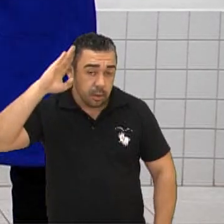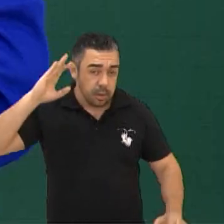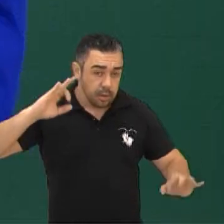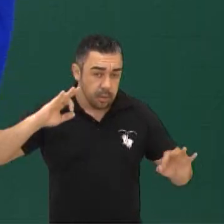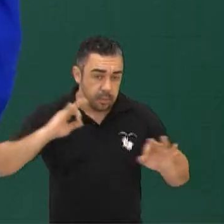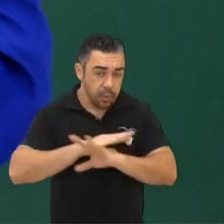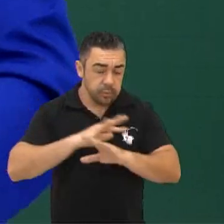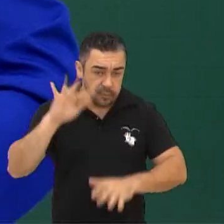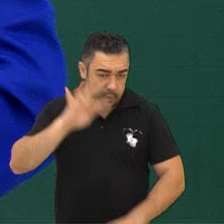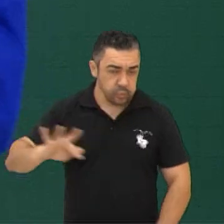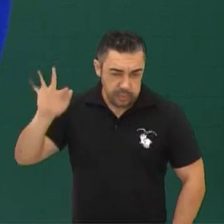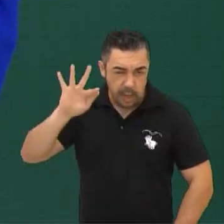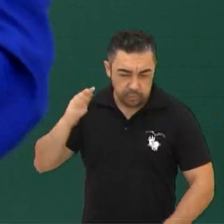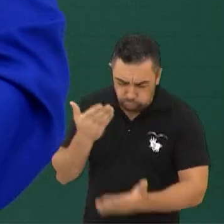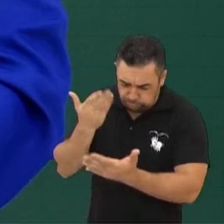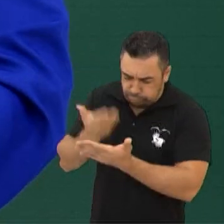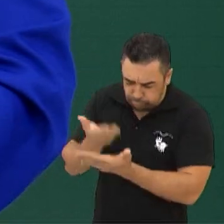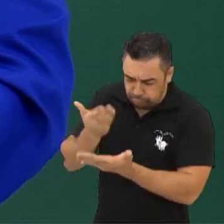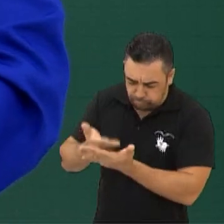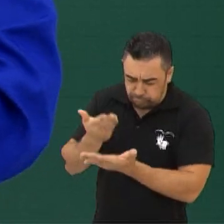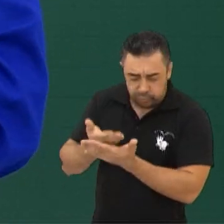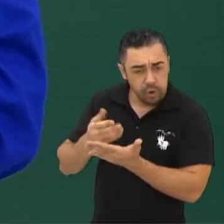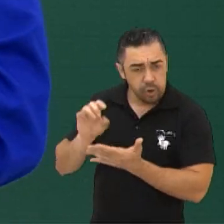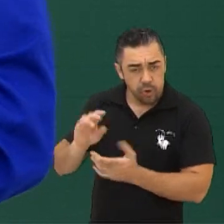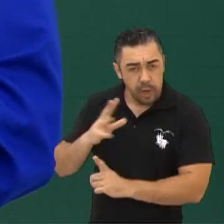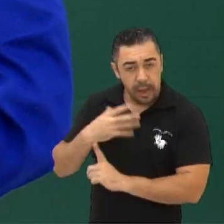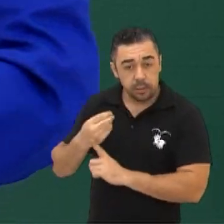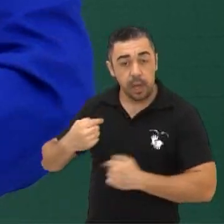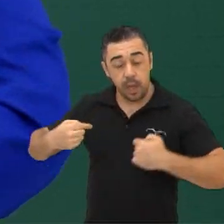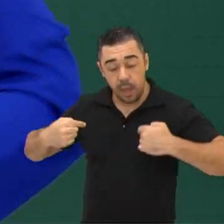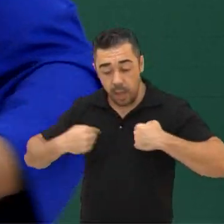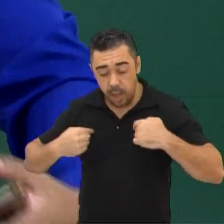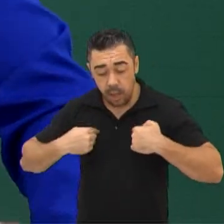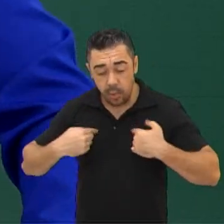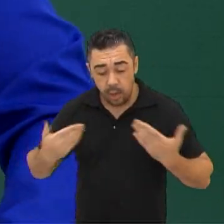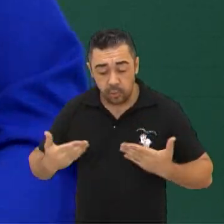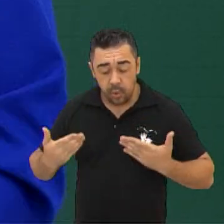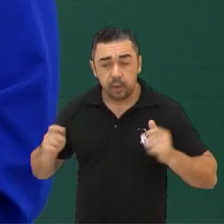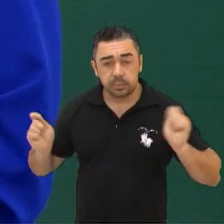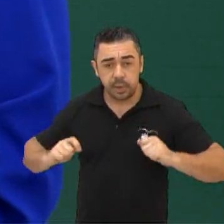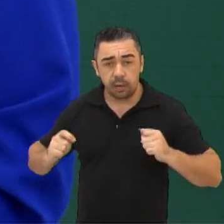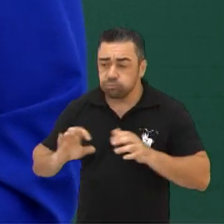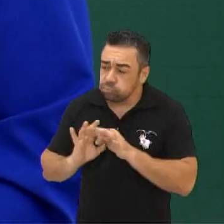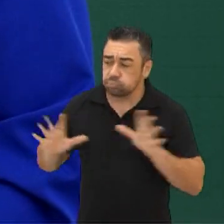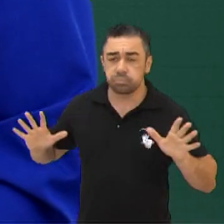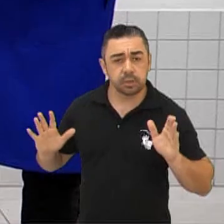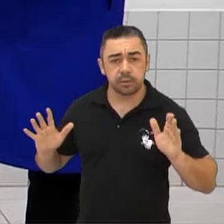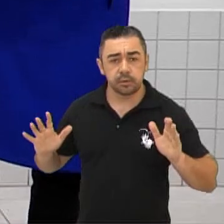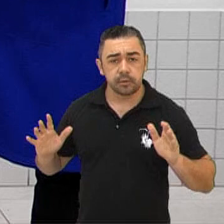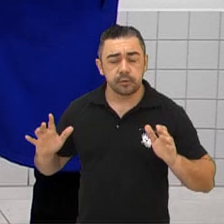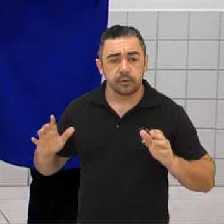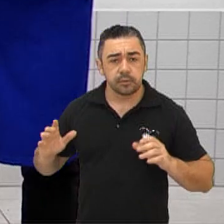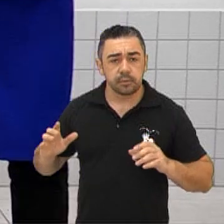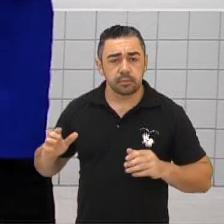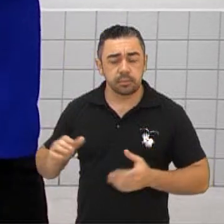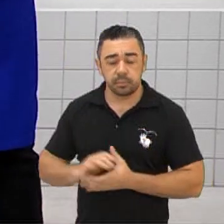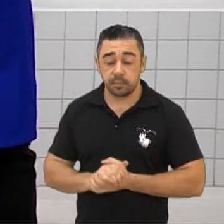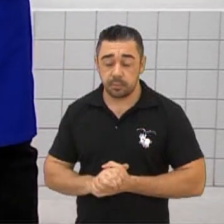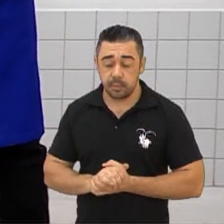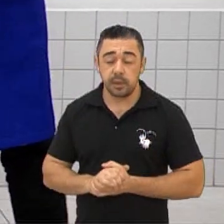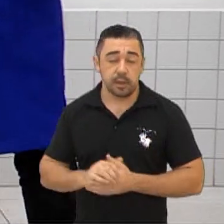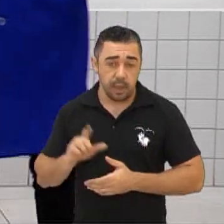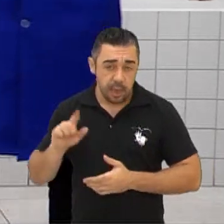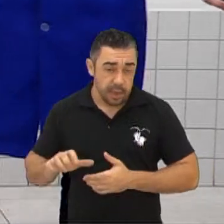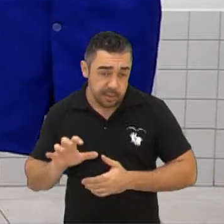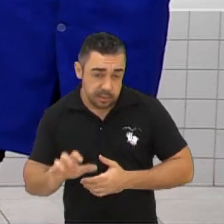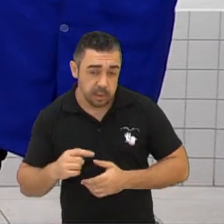universidade, daquele meio acadêmico de estudiosos de arte, e você torna mais acessível a arte dentro desse contexto. Exatamente. E é exatamente